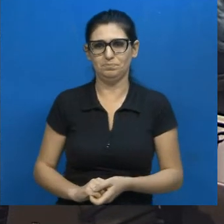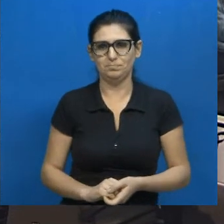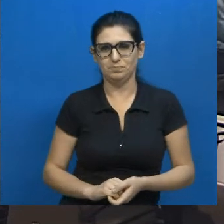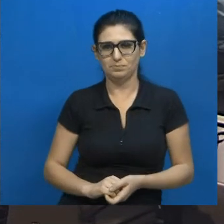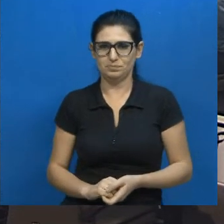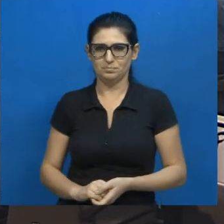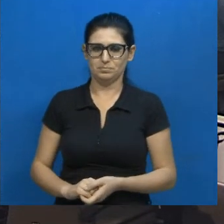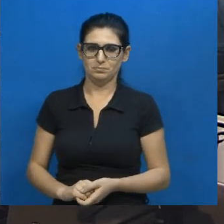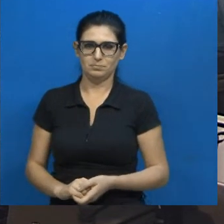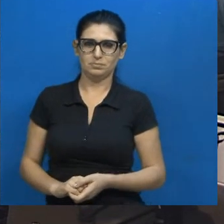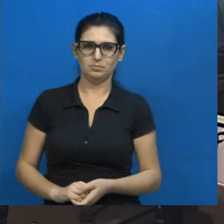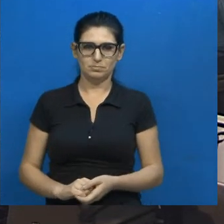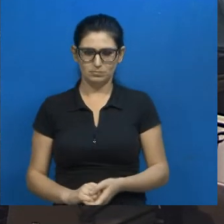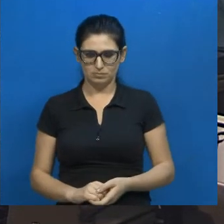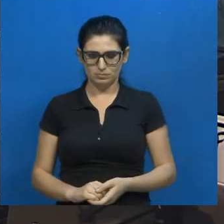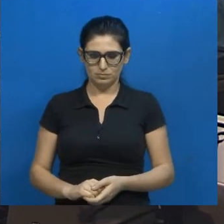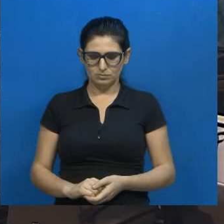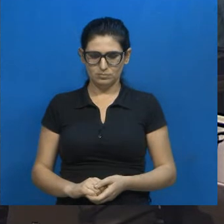Sobre a porta ou no meio?